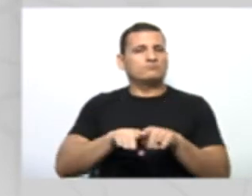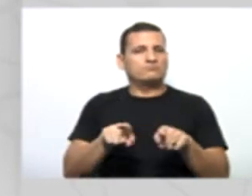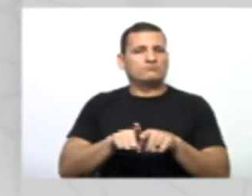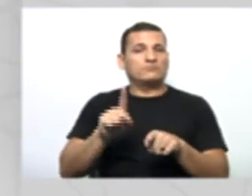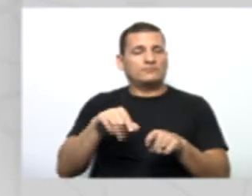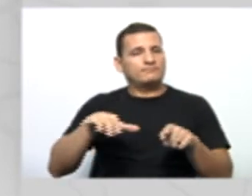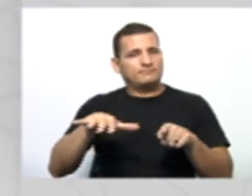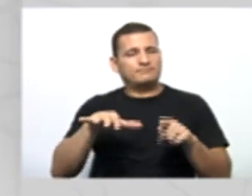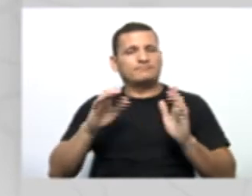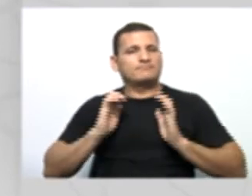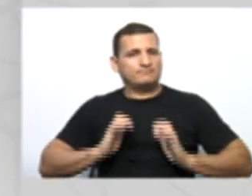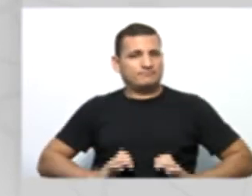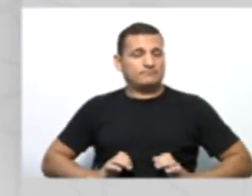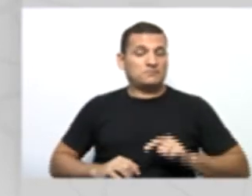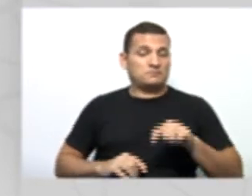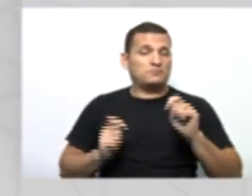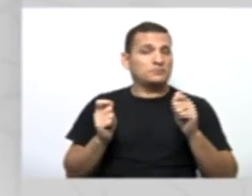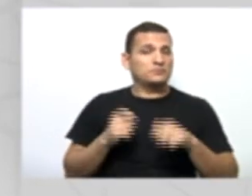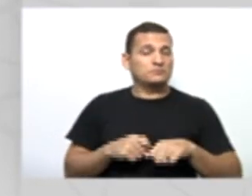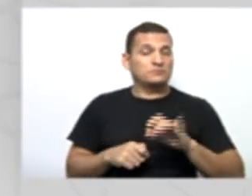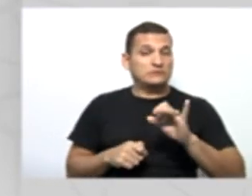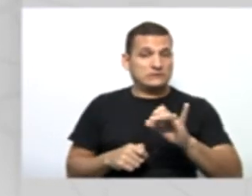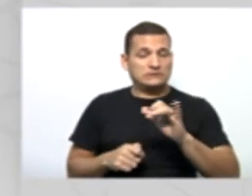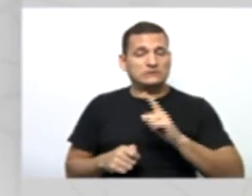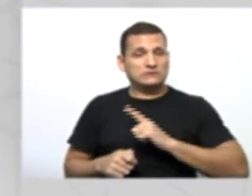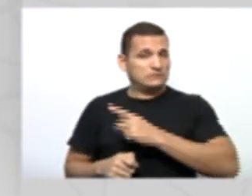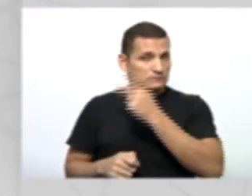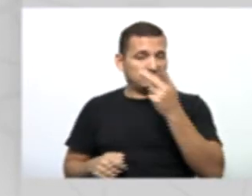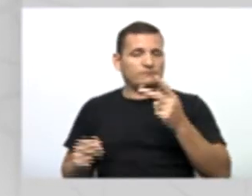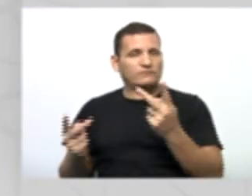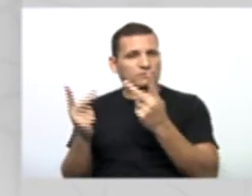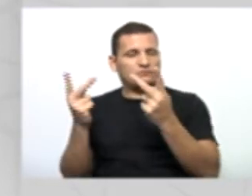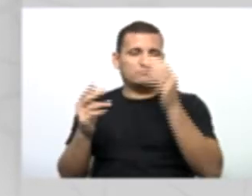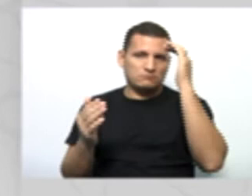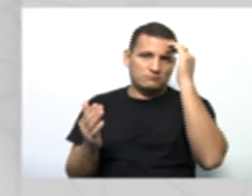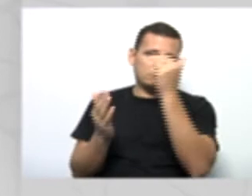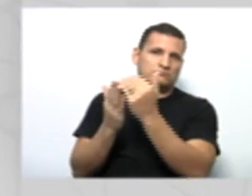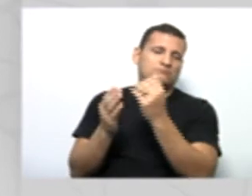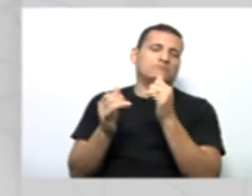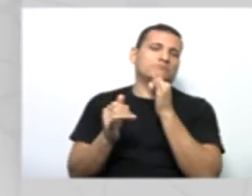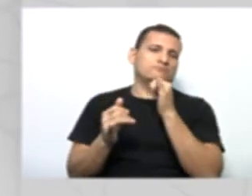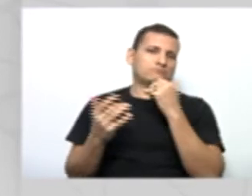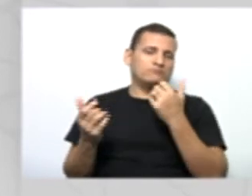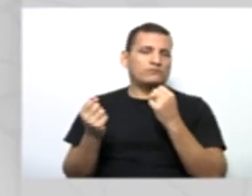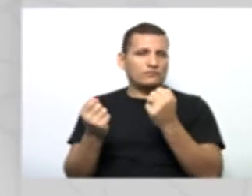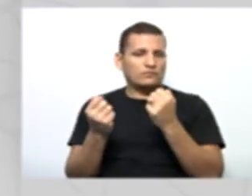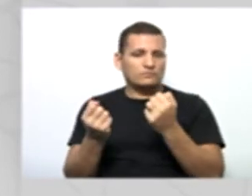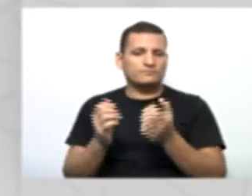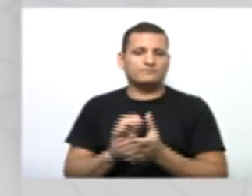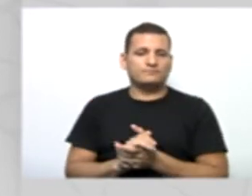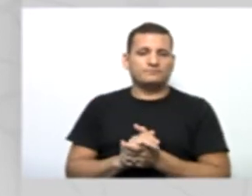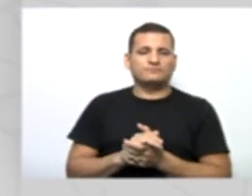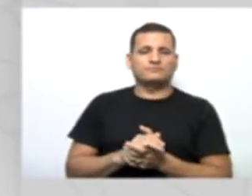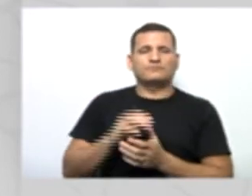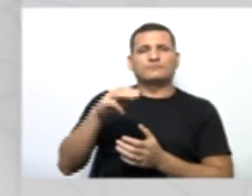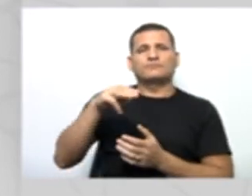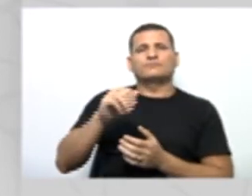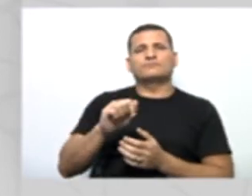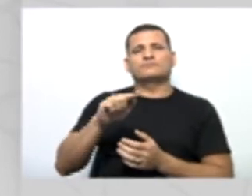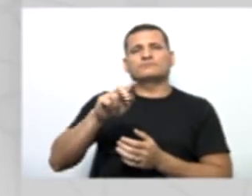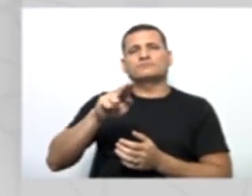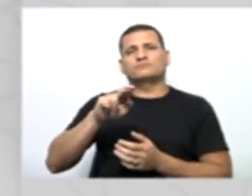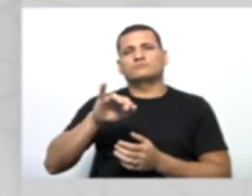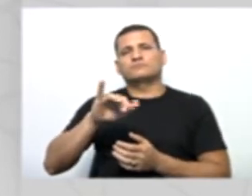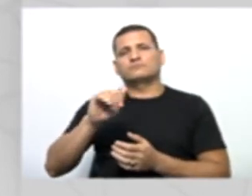da ética e somente é possível para pessoas com valores. Respeito, por exemplo, fortes. Maquiavel, no livro Príncipe, dizia que a